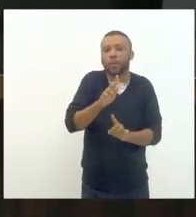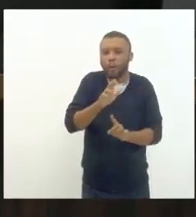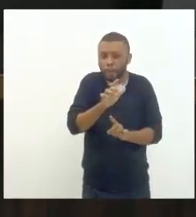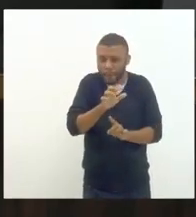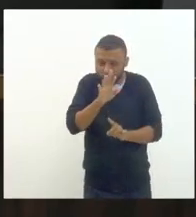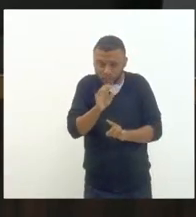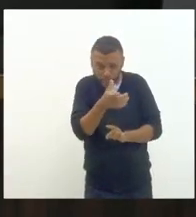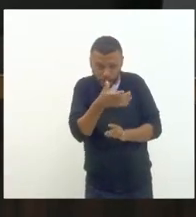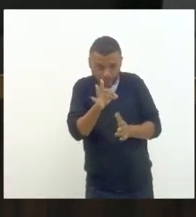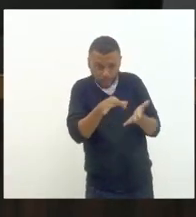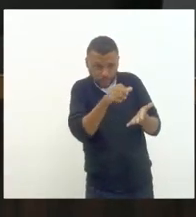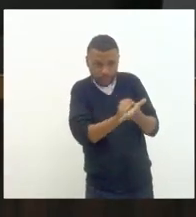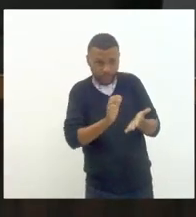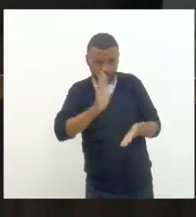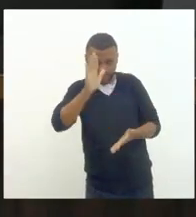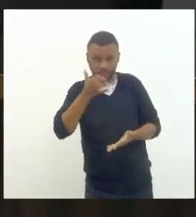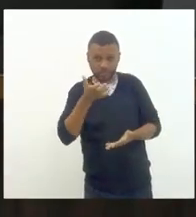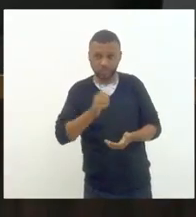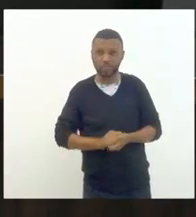inscrever.